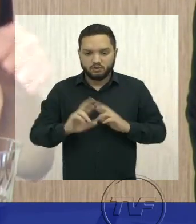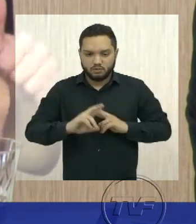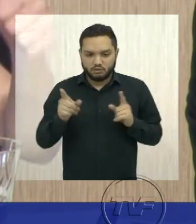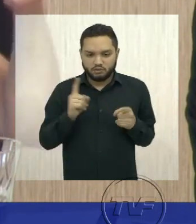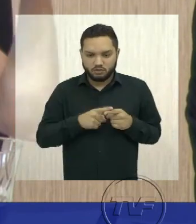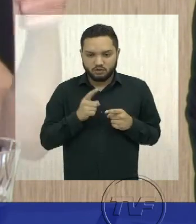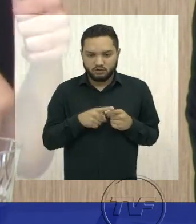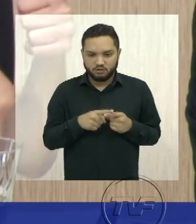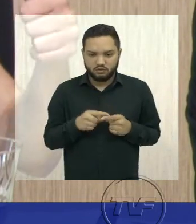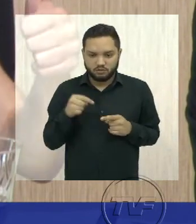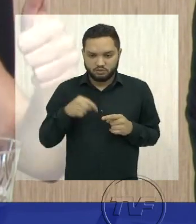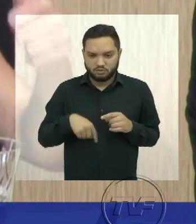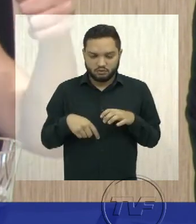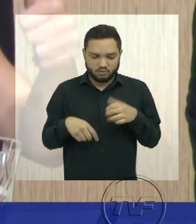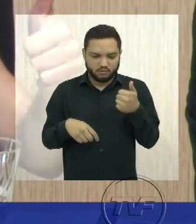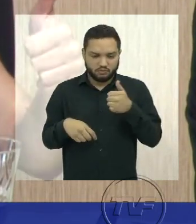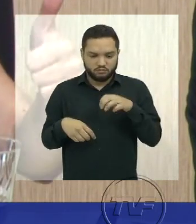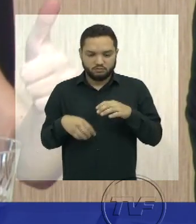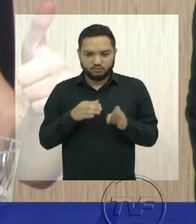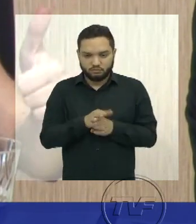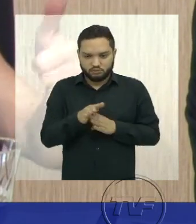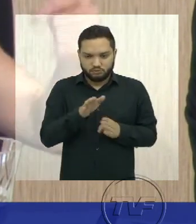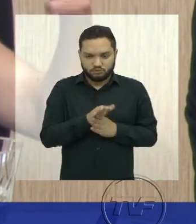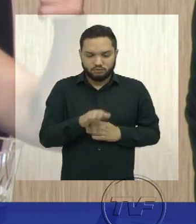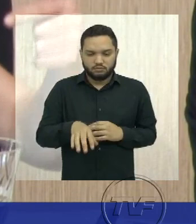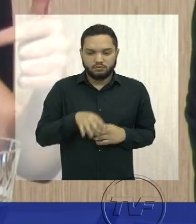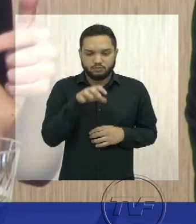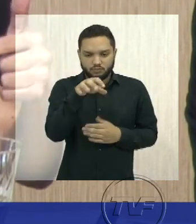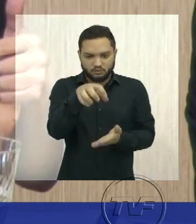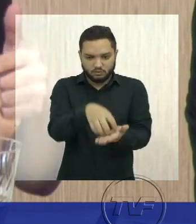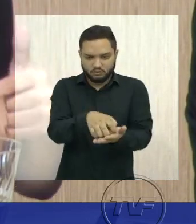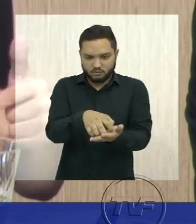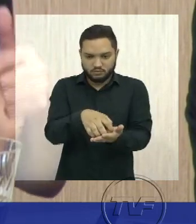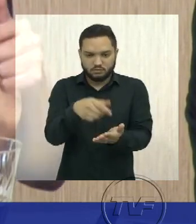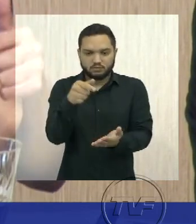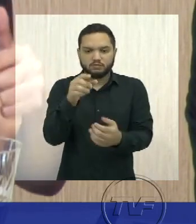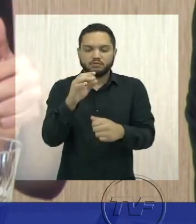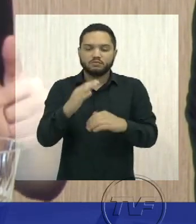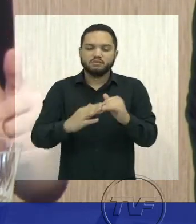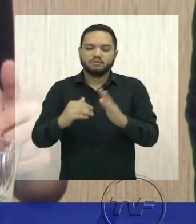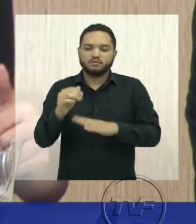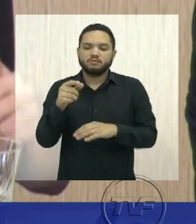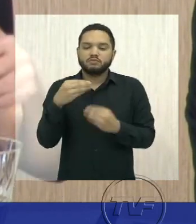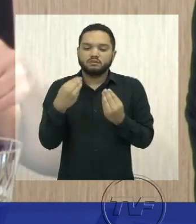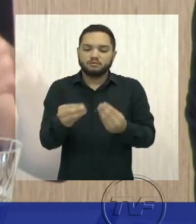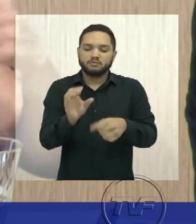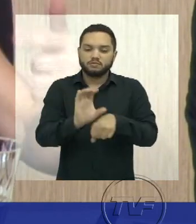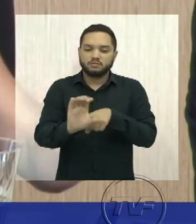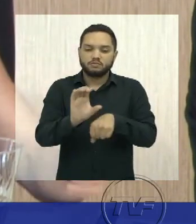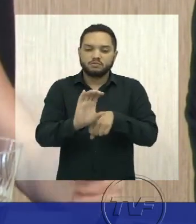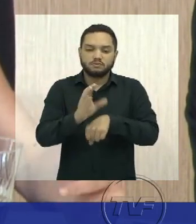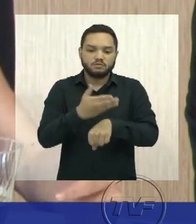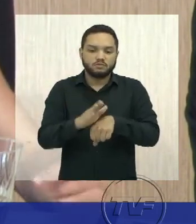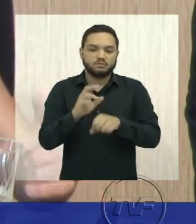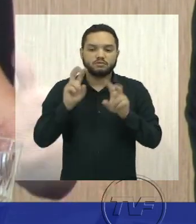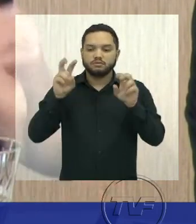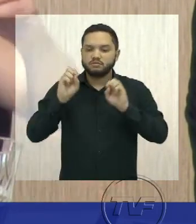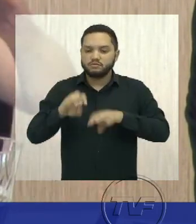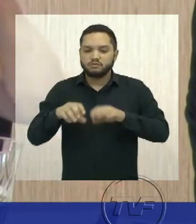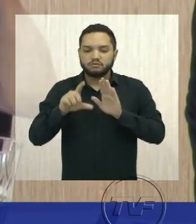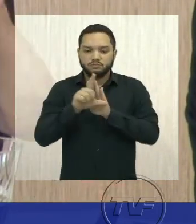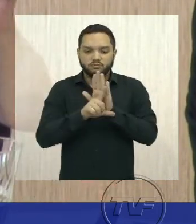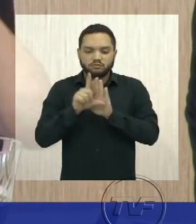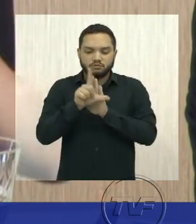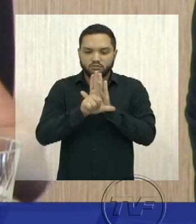nós vamos ser auditores na primeira célula, de suporte a negócios. A de capacitação, a gente vai treinar sobre legislação. Você quer